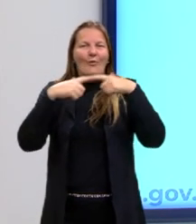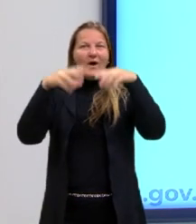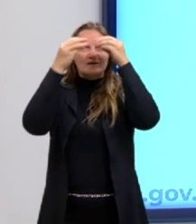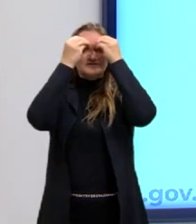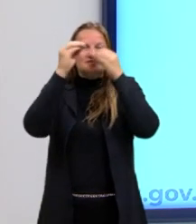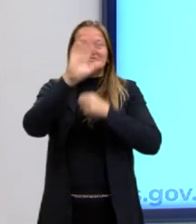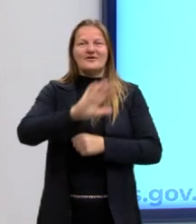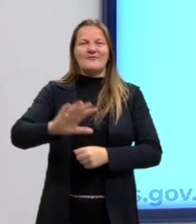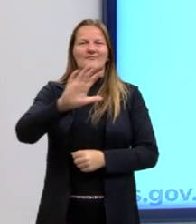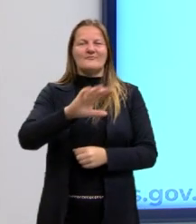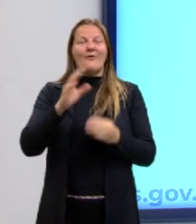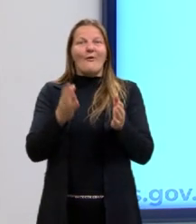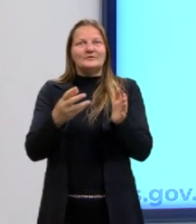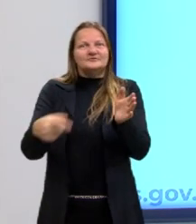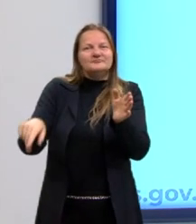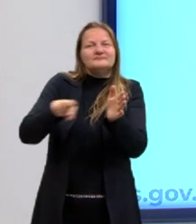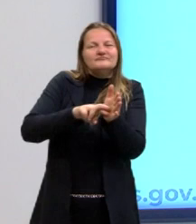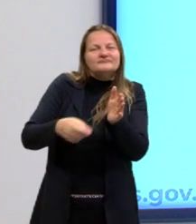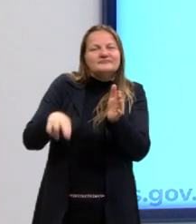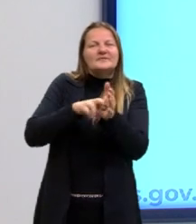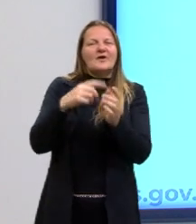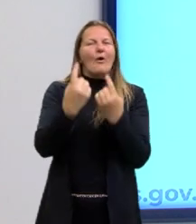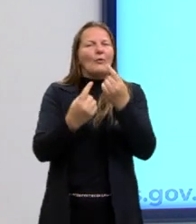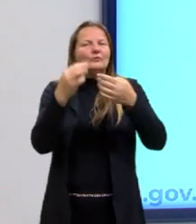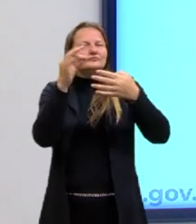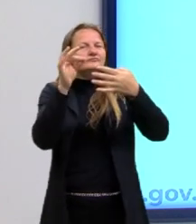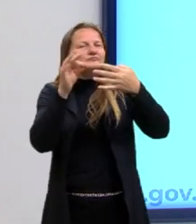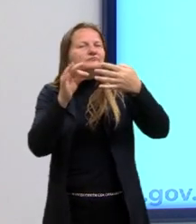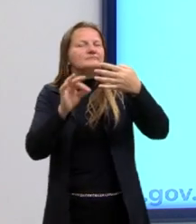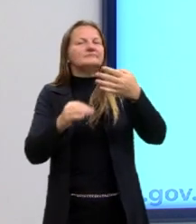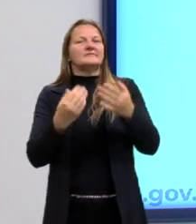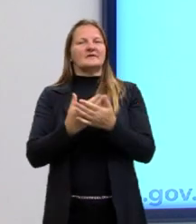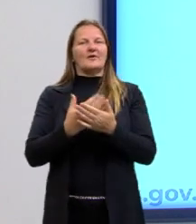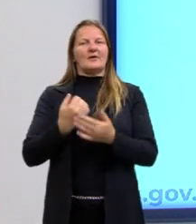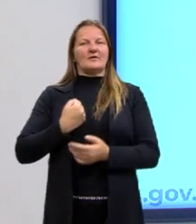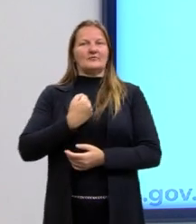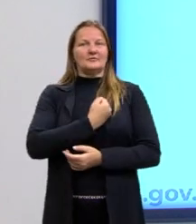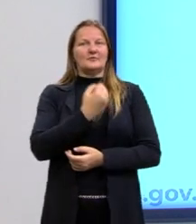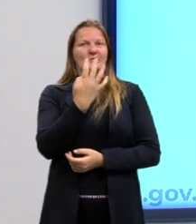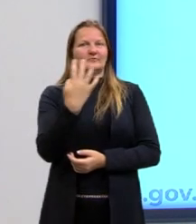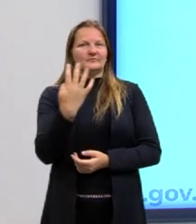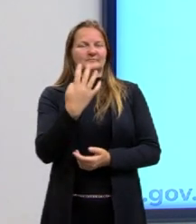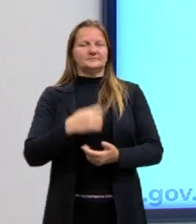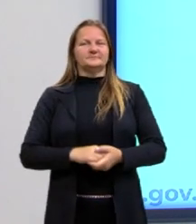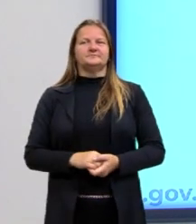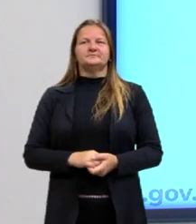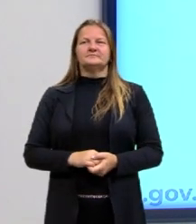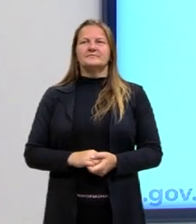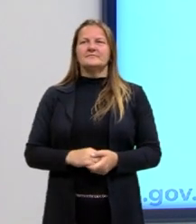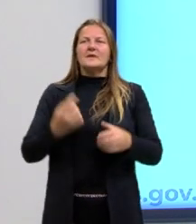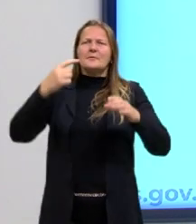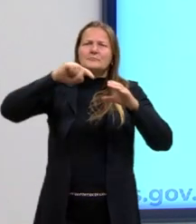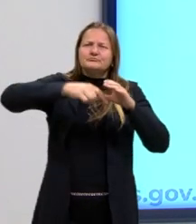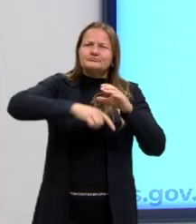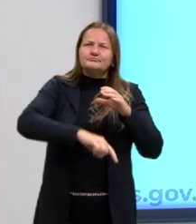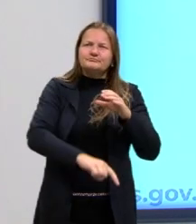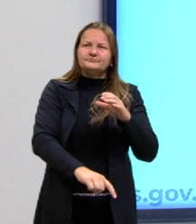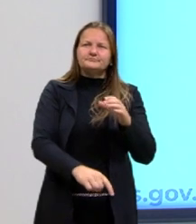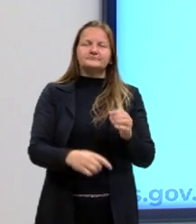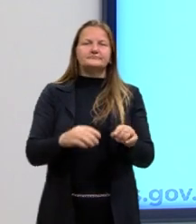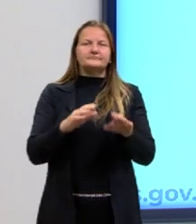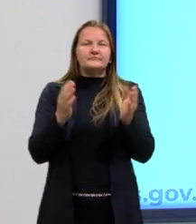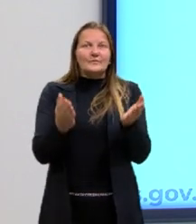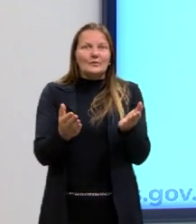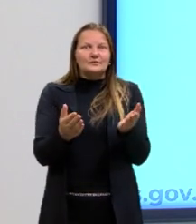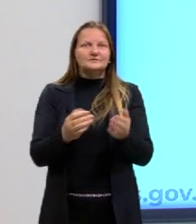retomar aí algumas questões que a gente viu lá na nossa aula 44 e trazendo essa nossa